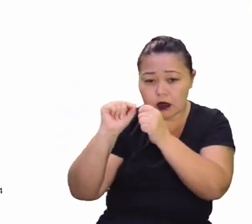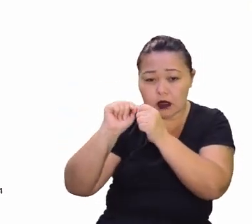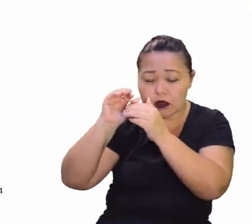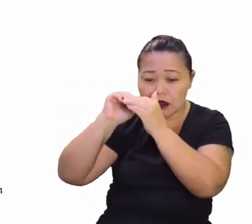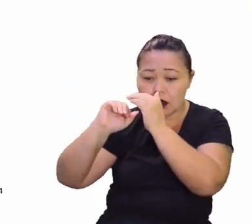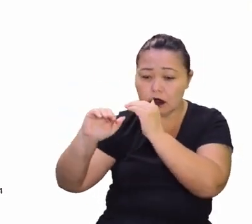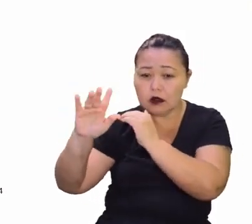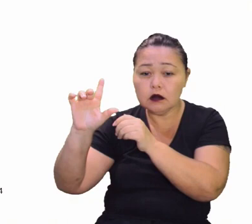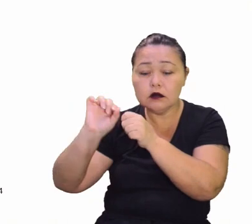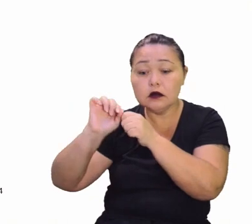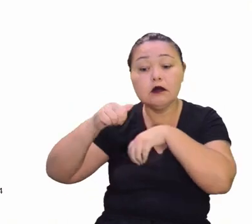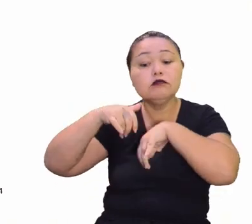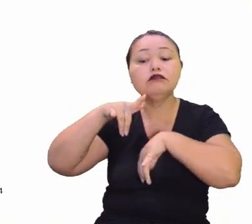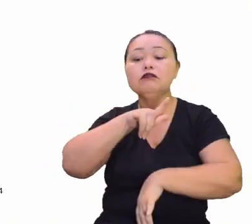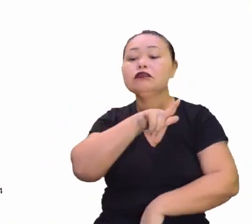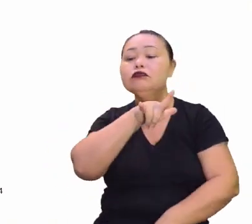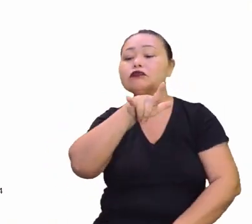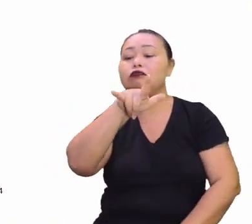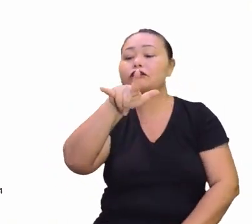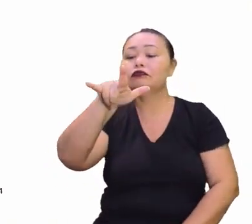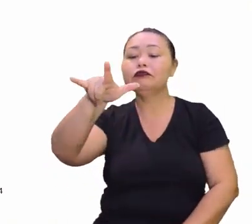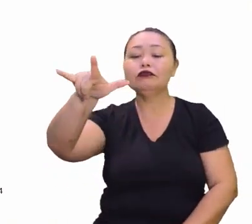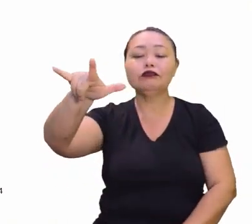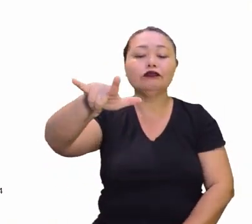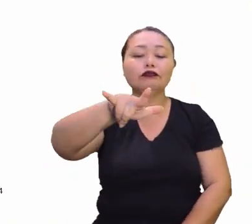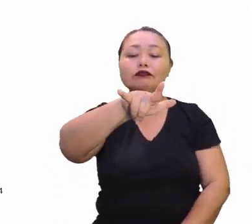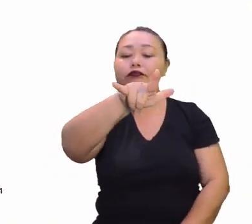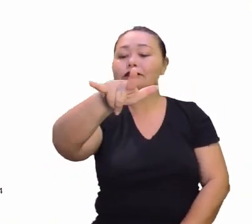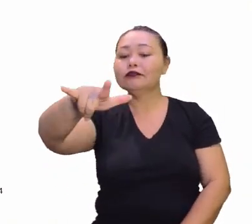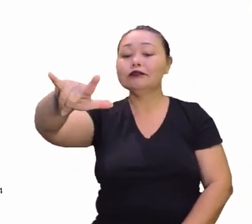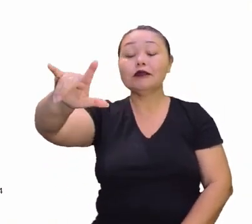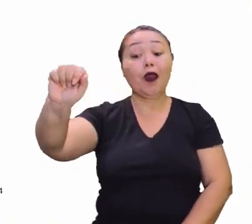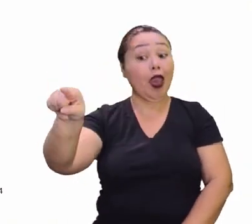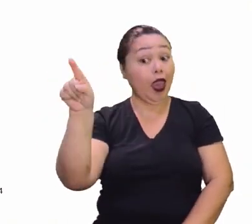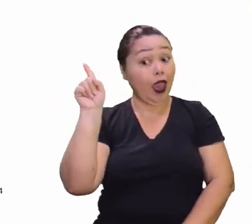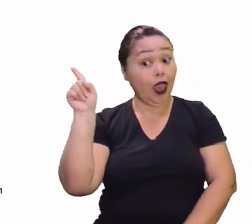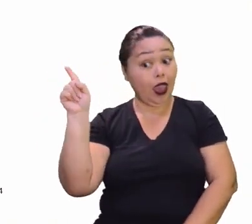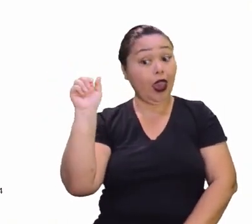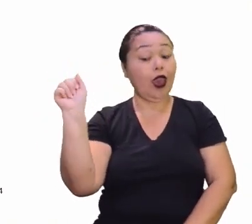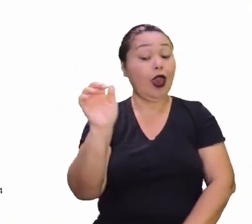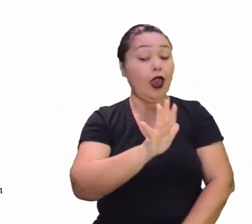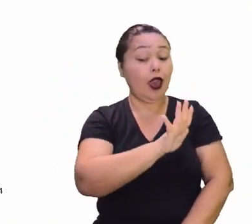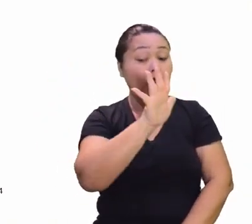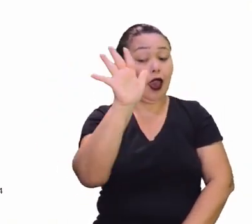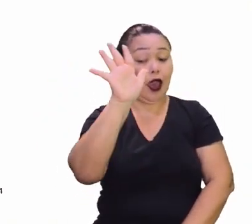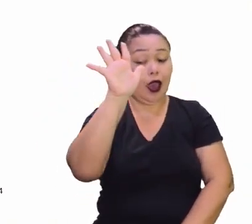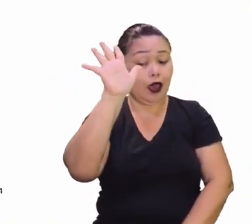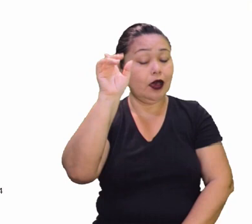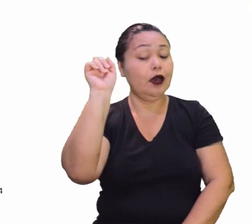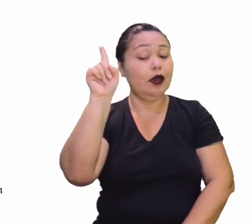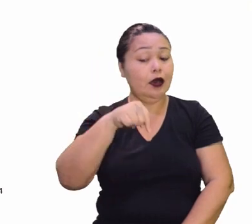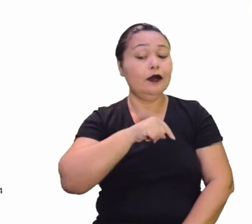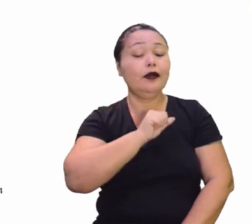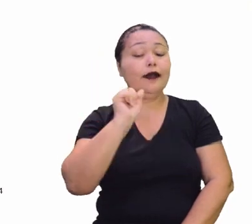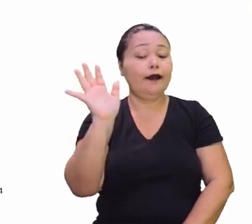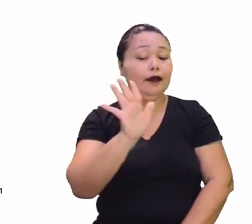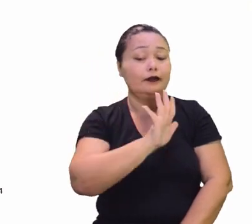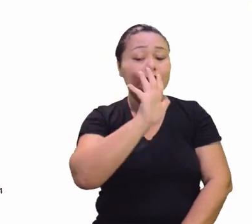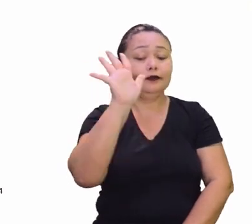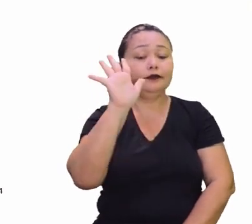através de aviões. Meu amigo, é caro. Um avião decolar é